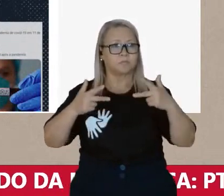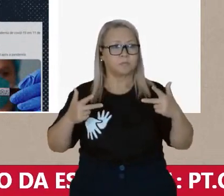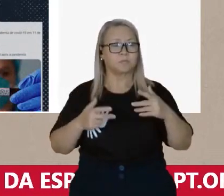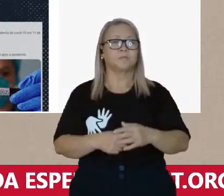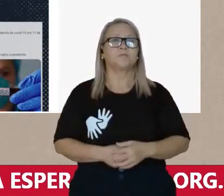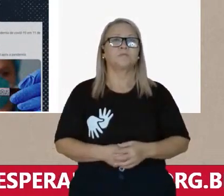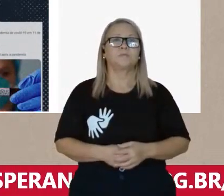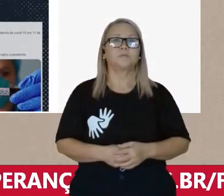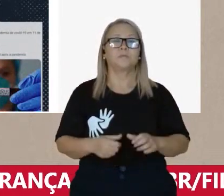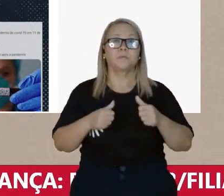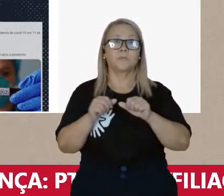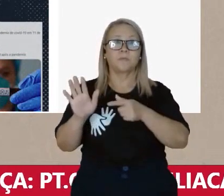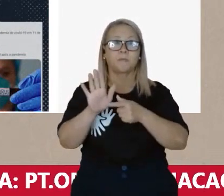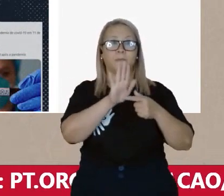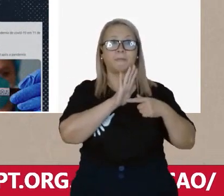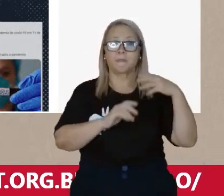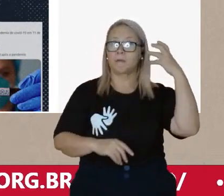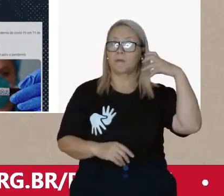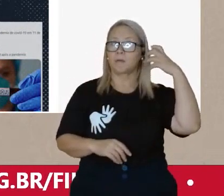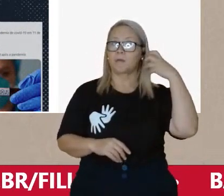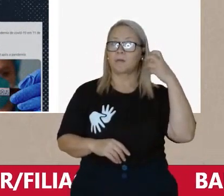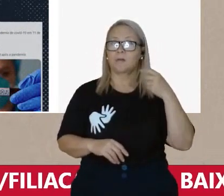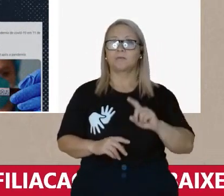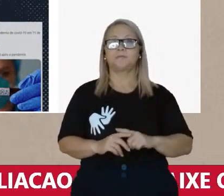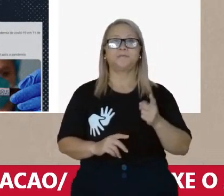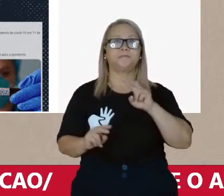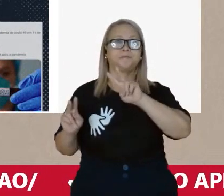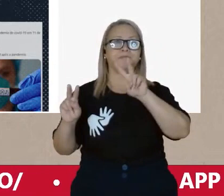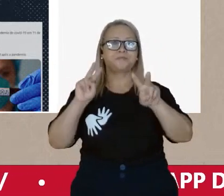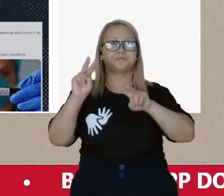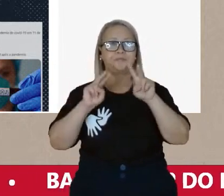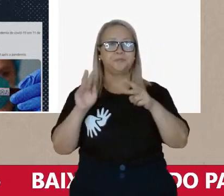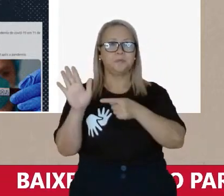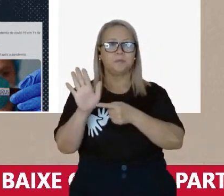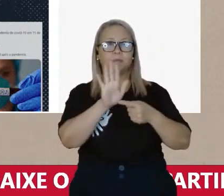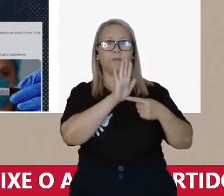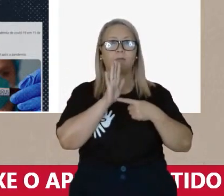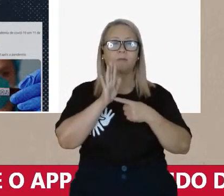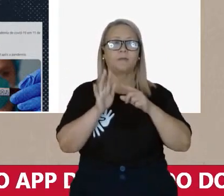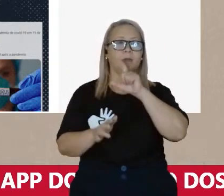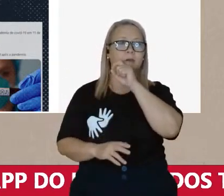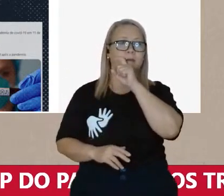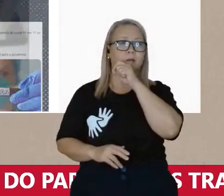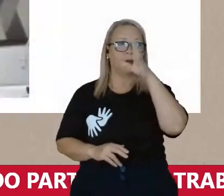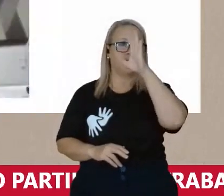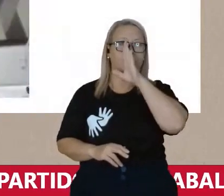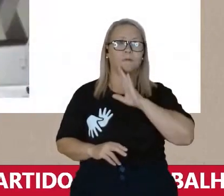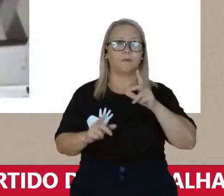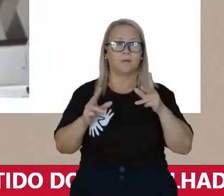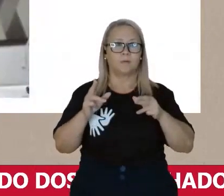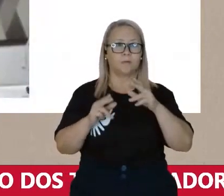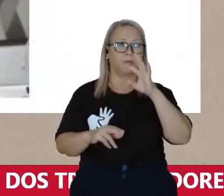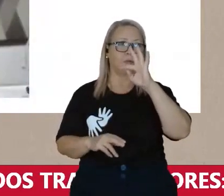Maravilha, a gente está exibindo, para quem está pela rádio, não está podendo ver, a gente está exibindo alguns tweets do perfil Tesoureiros,